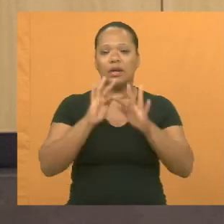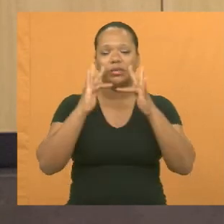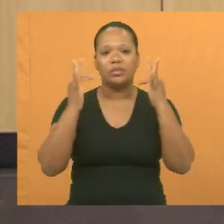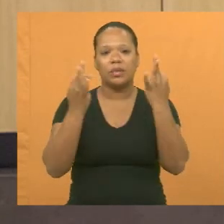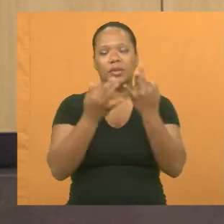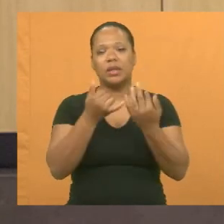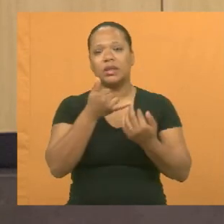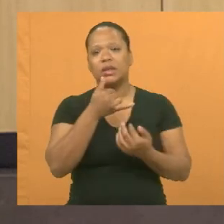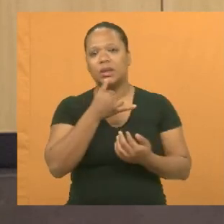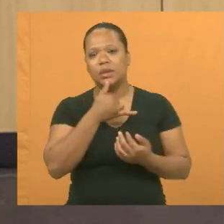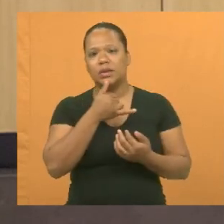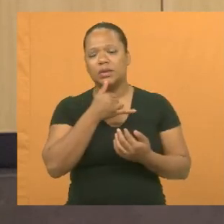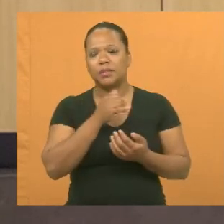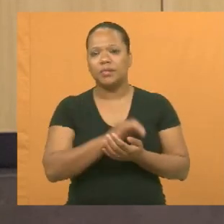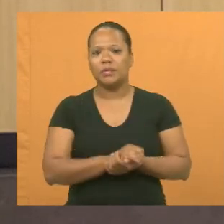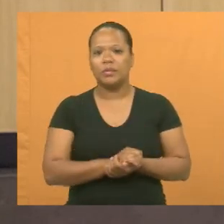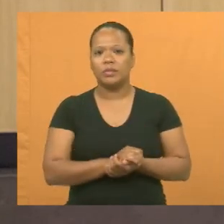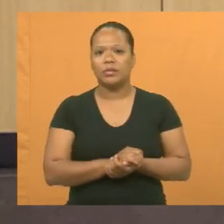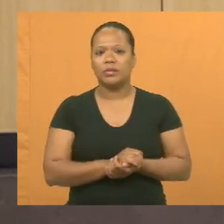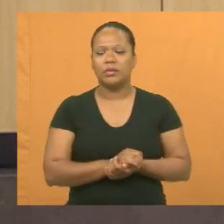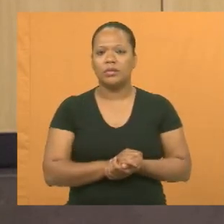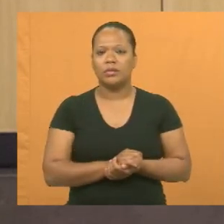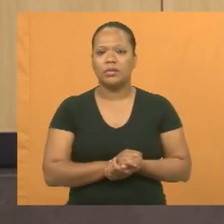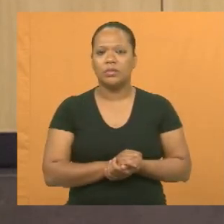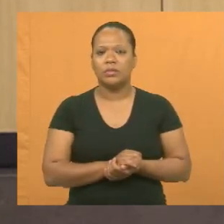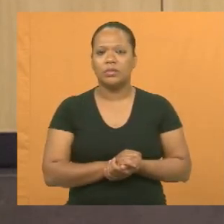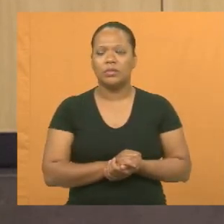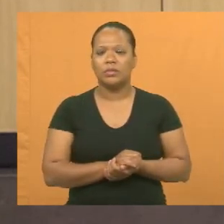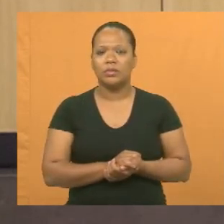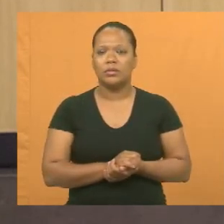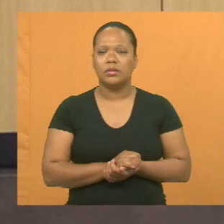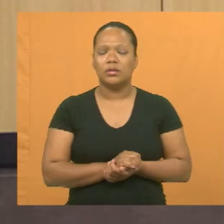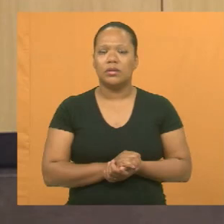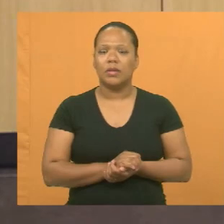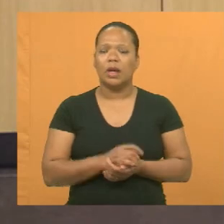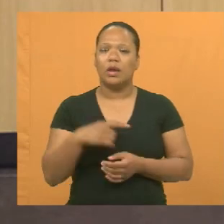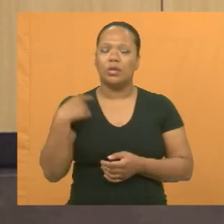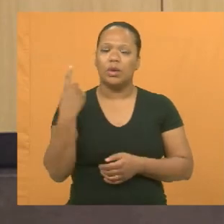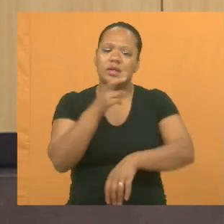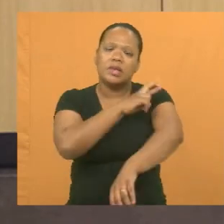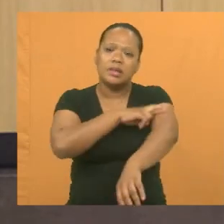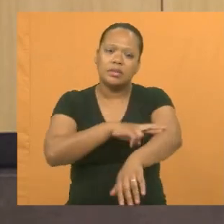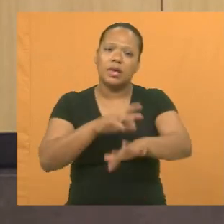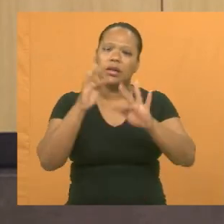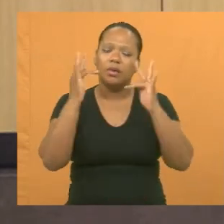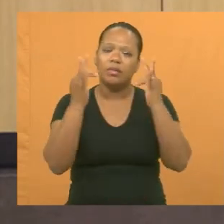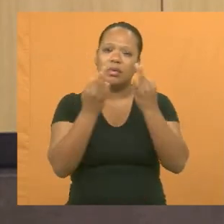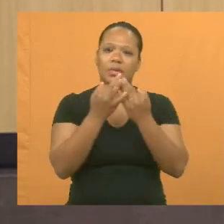familiares, convido a todos para que façamos alguns instantes de silêncio.